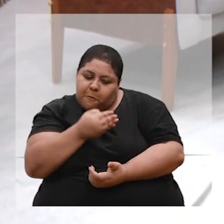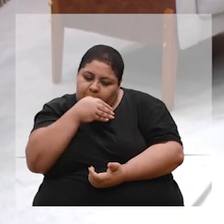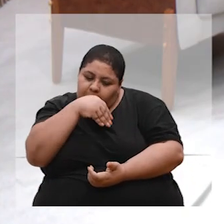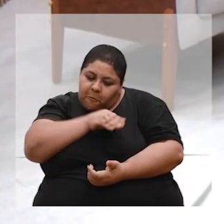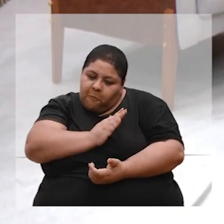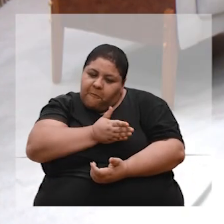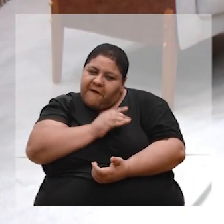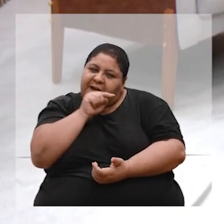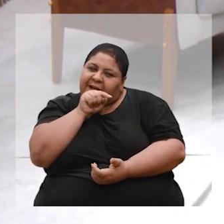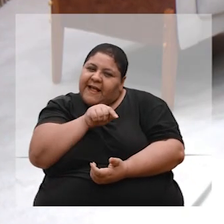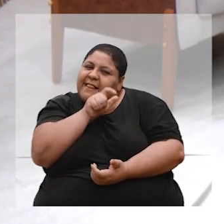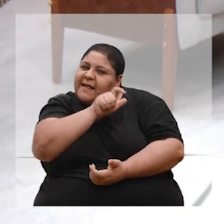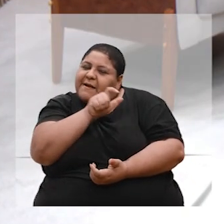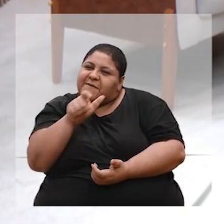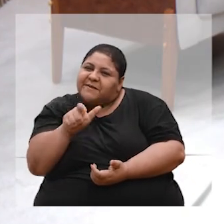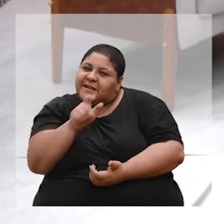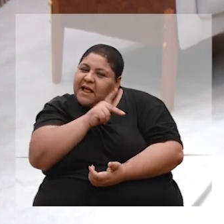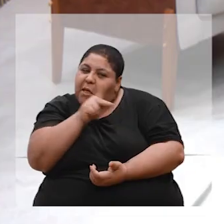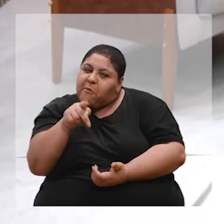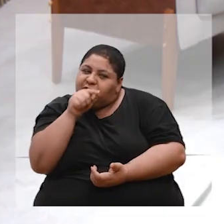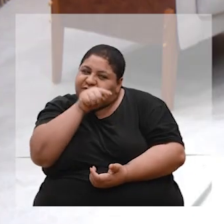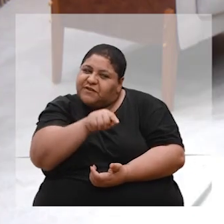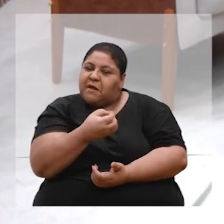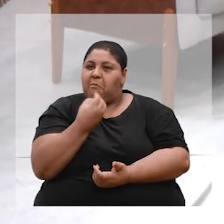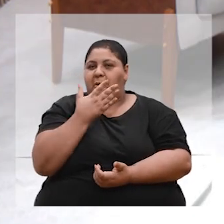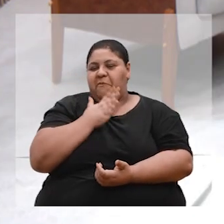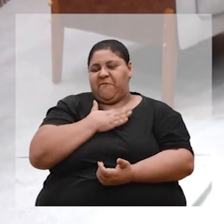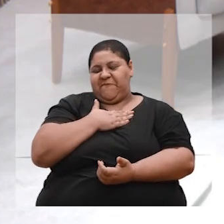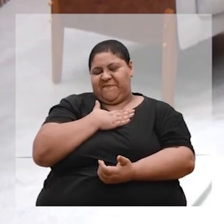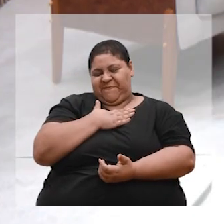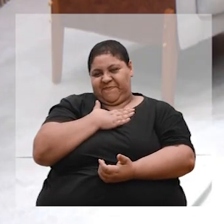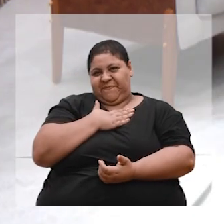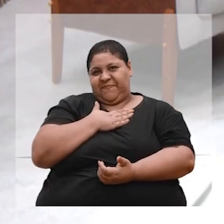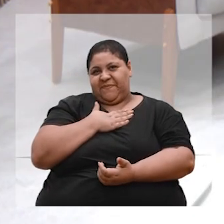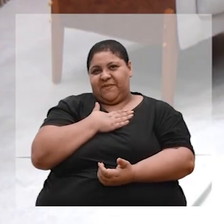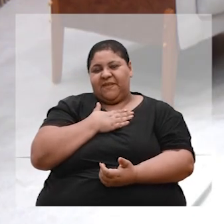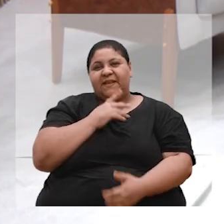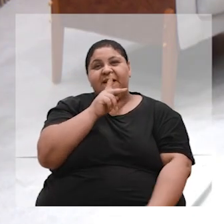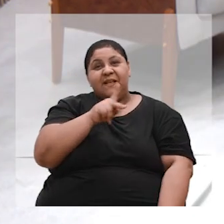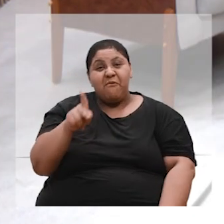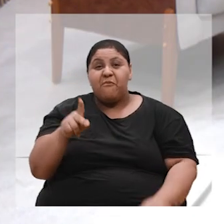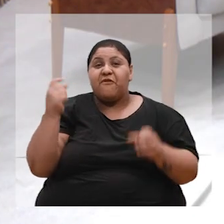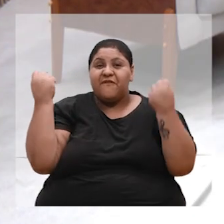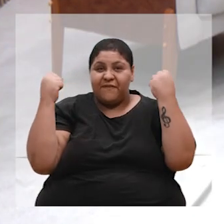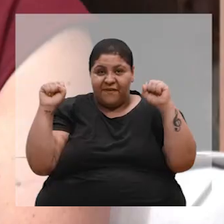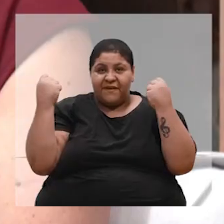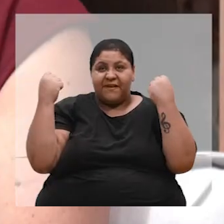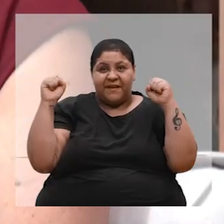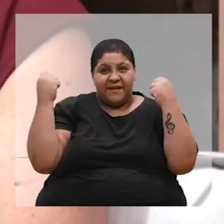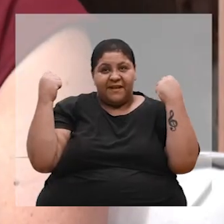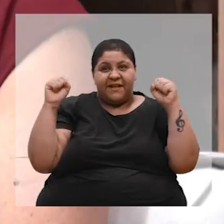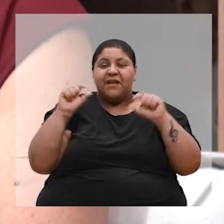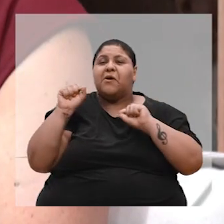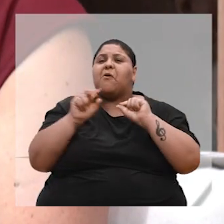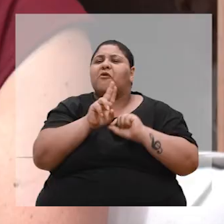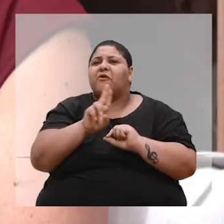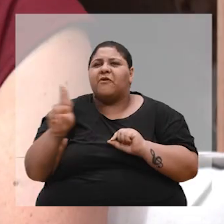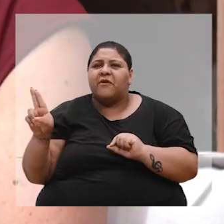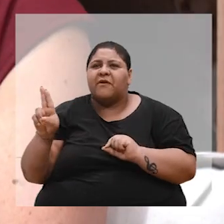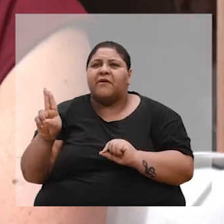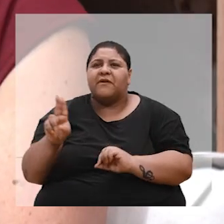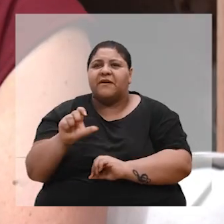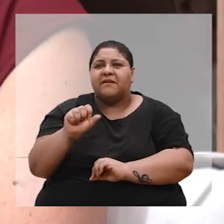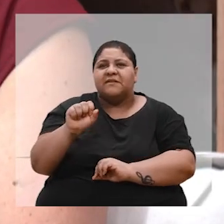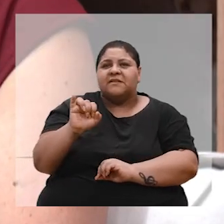guarda ali? Aquela professora ou aquele professor? Tem alguma que tu é? A prof de educação física, né? Como é o nome